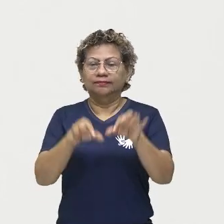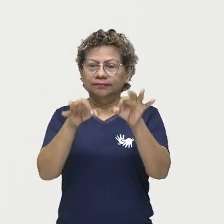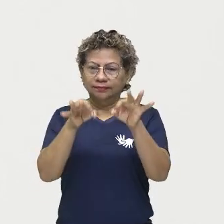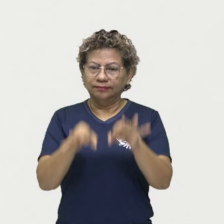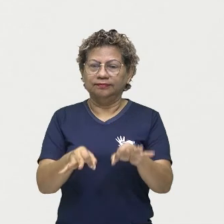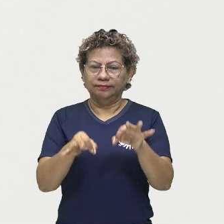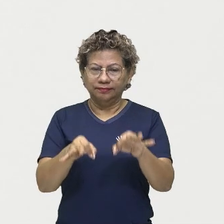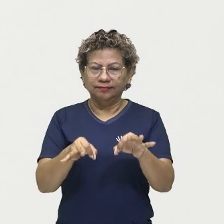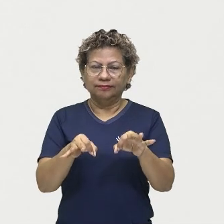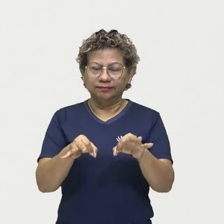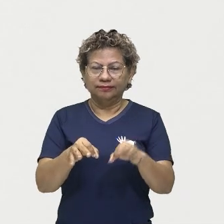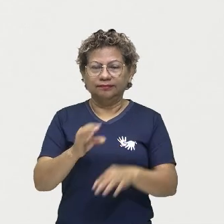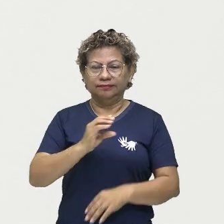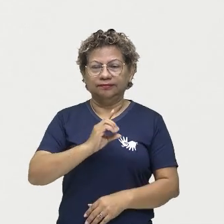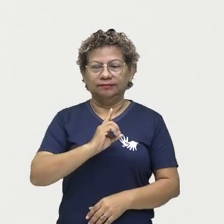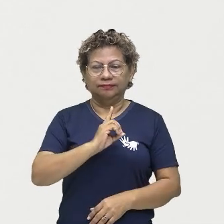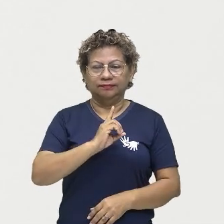aqui